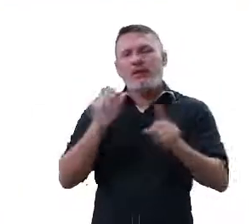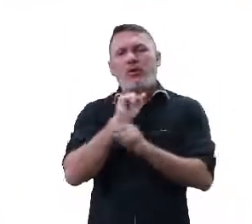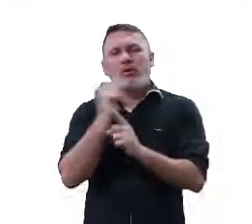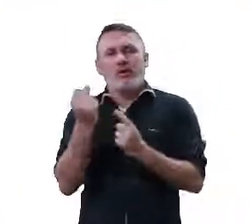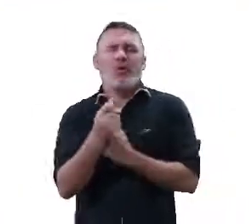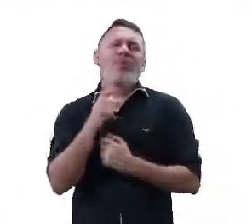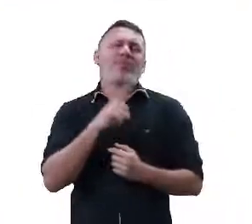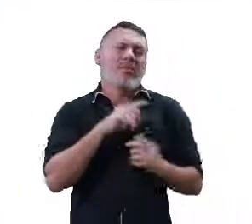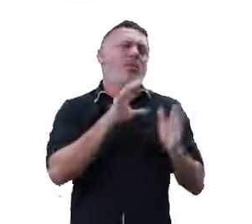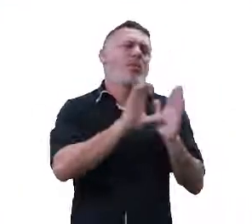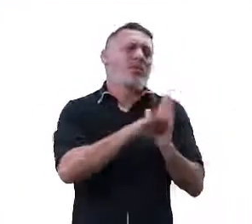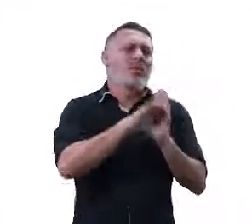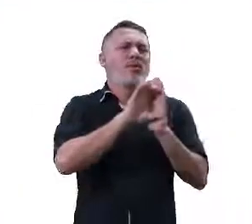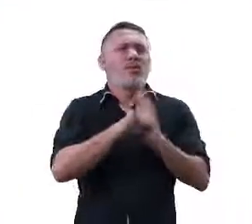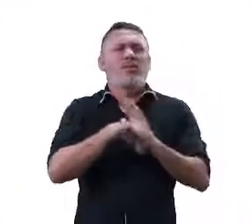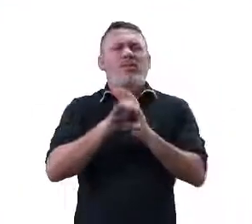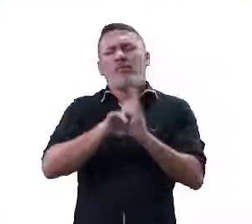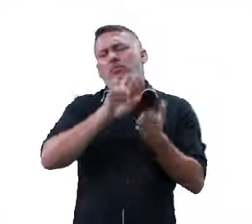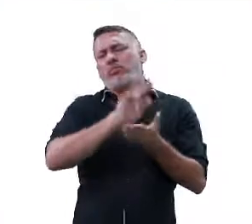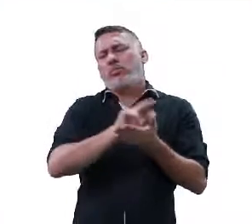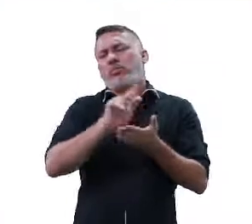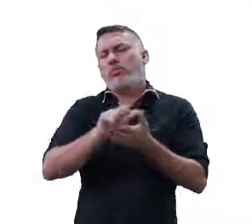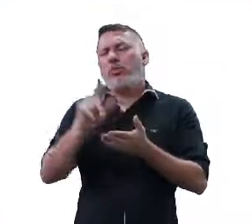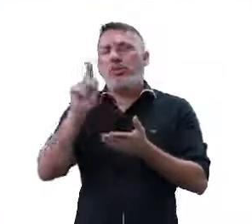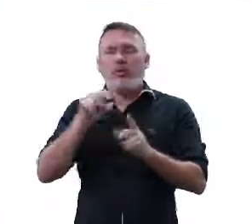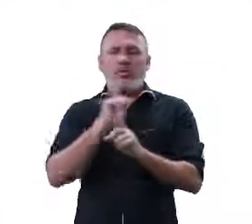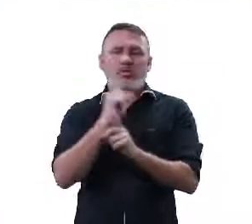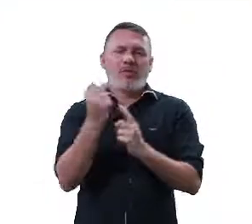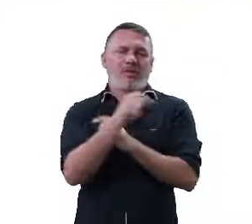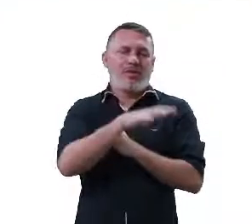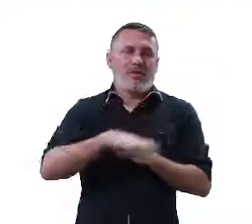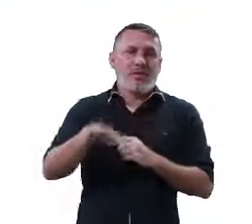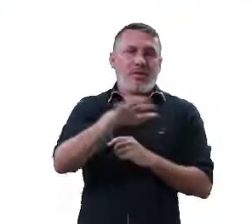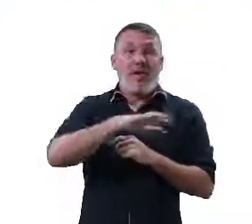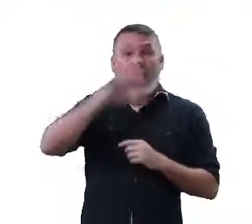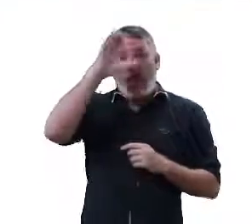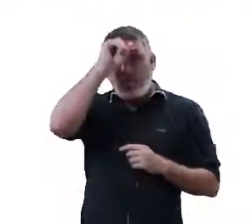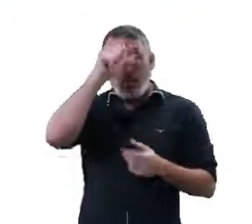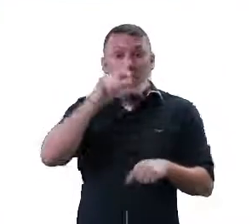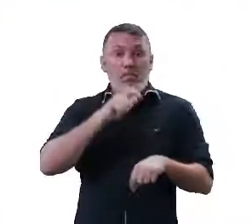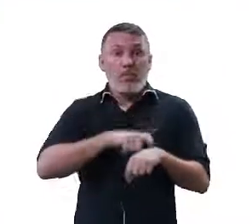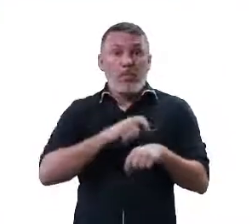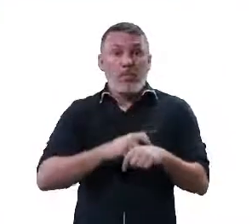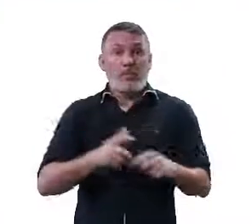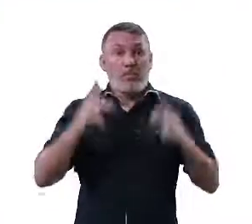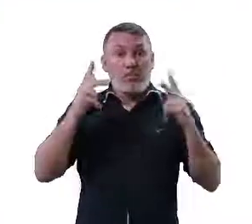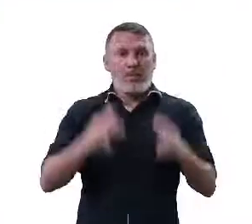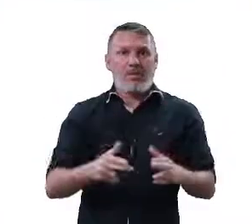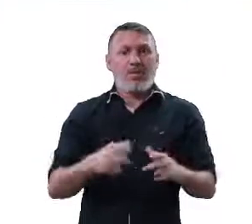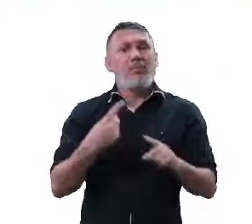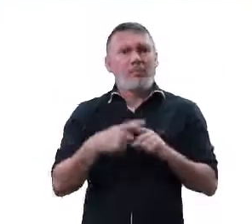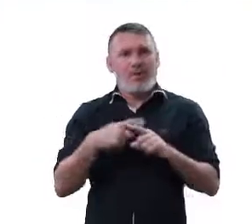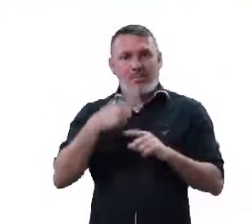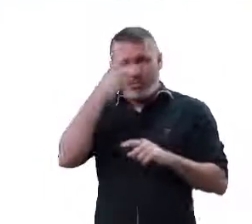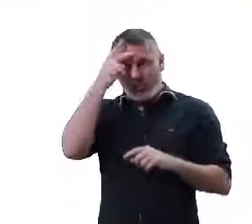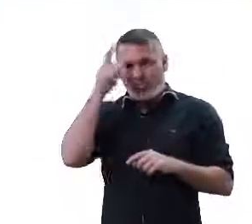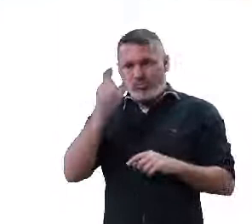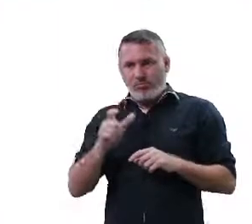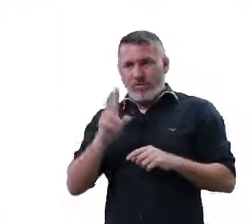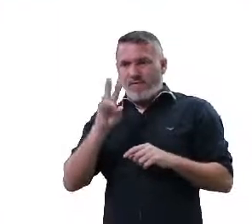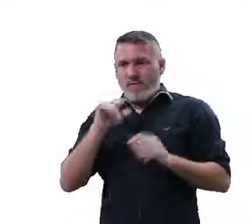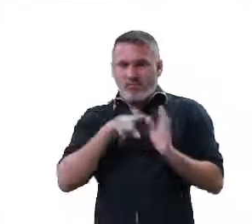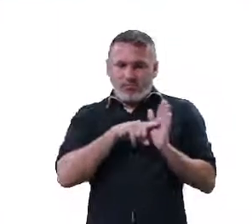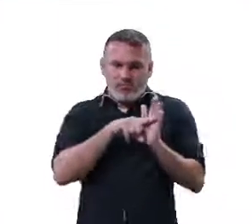social. Então, esses conceitos ajudam a compreensão dessa realidade, que é o objeto de estudo do